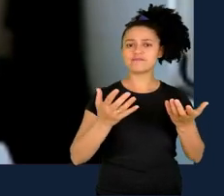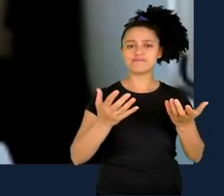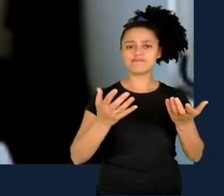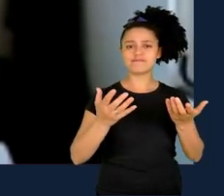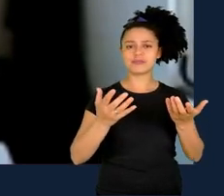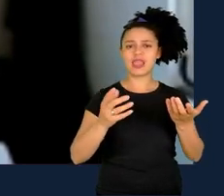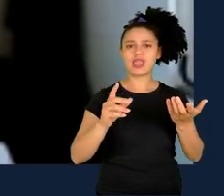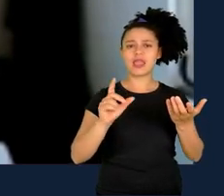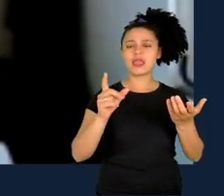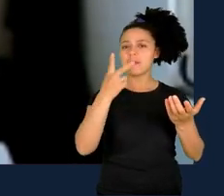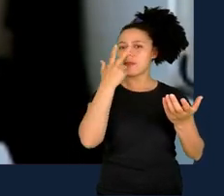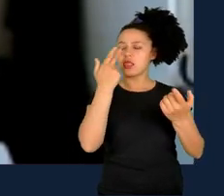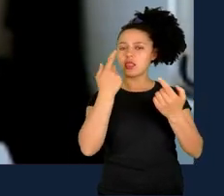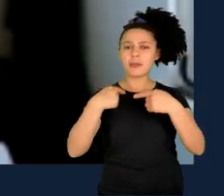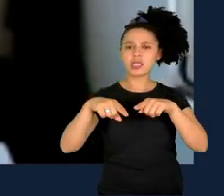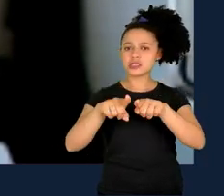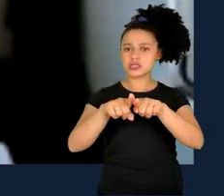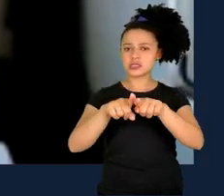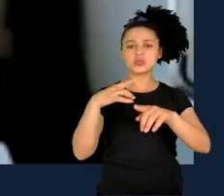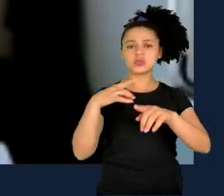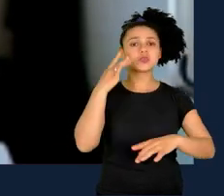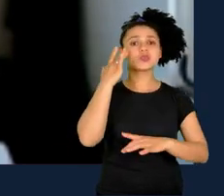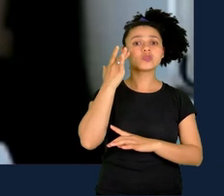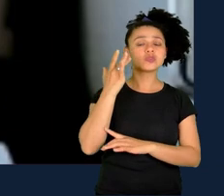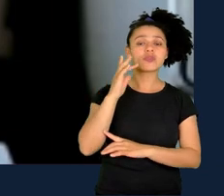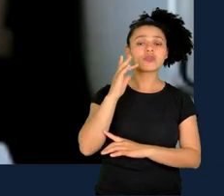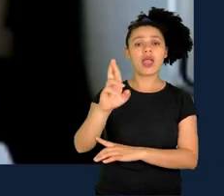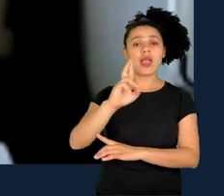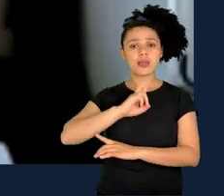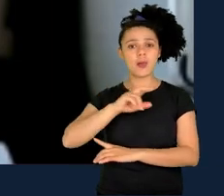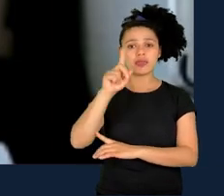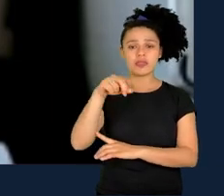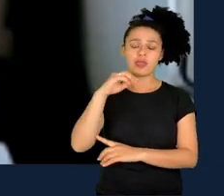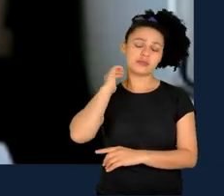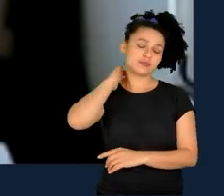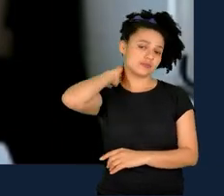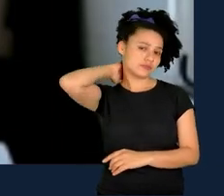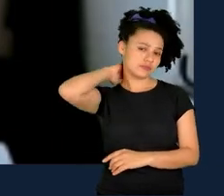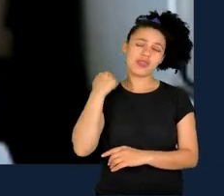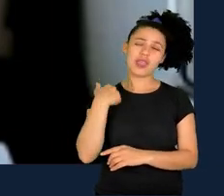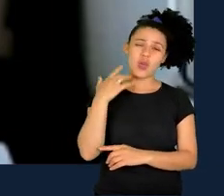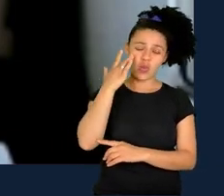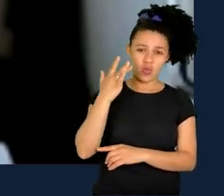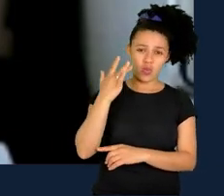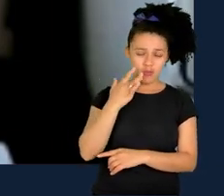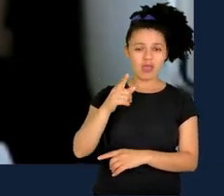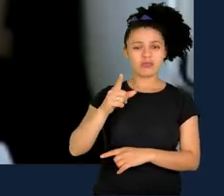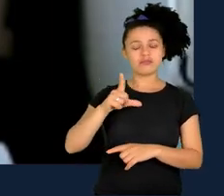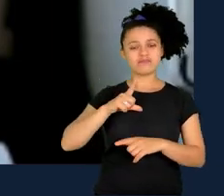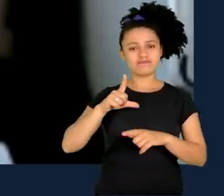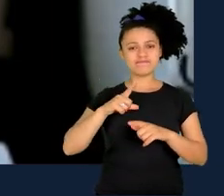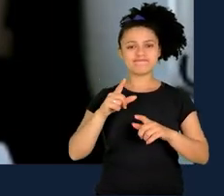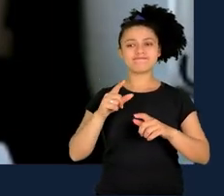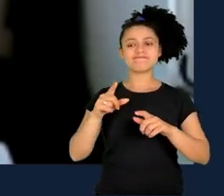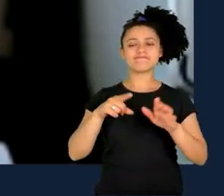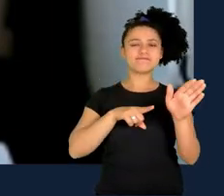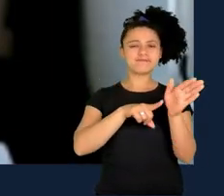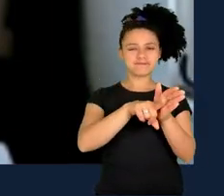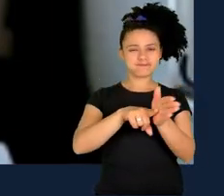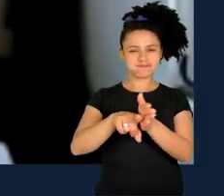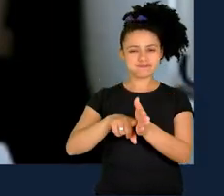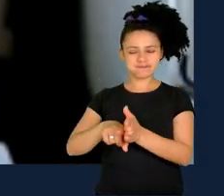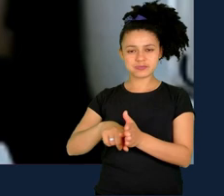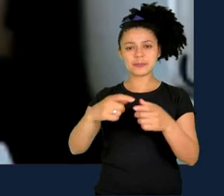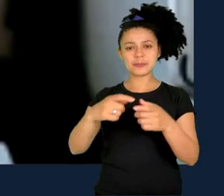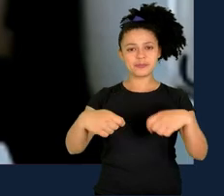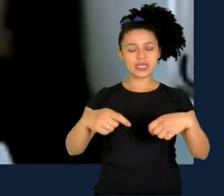termos de parceria, eu acho que a resposta é, eu acho que há uma abordagem que necessariamente tem